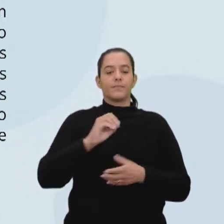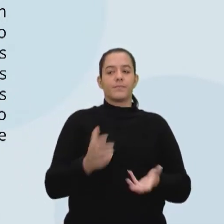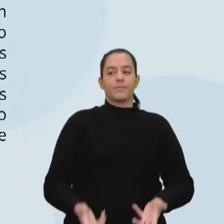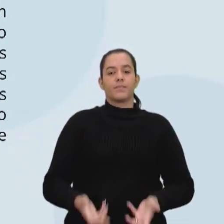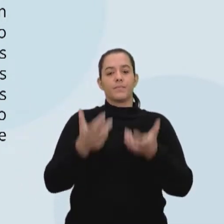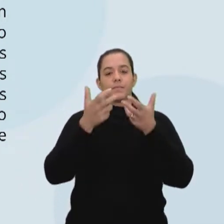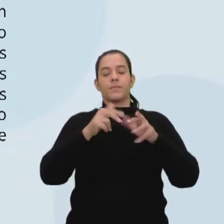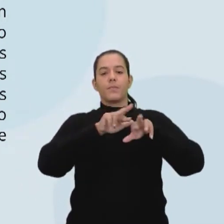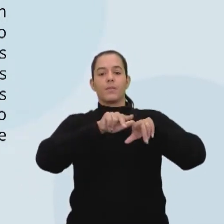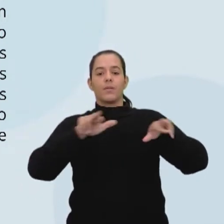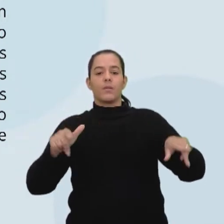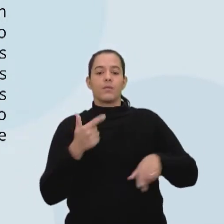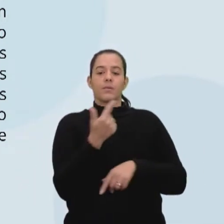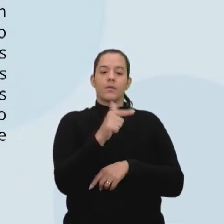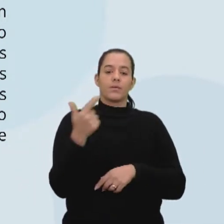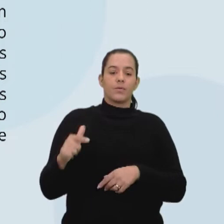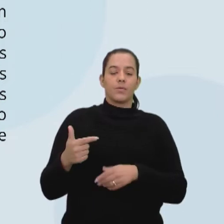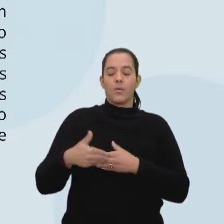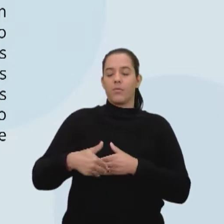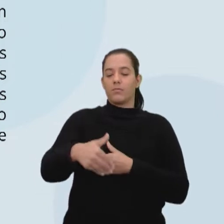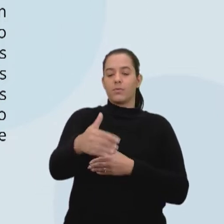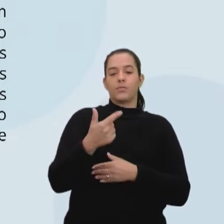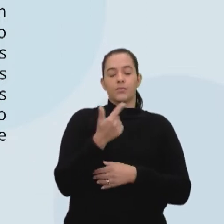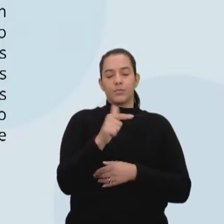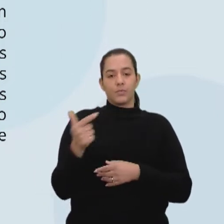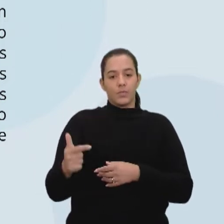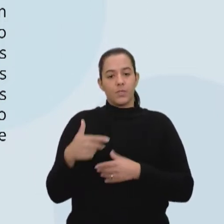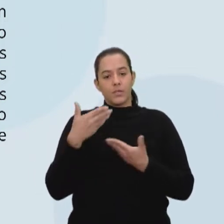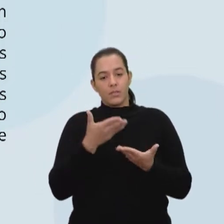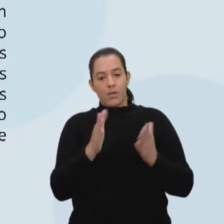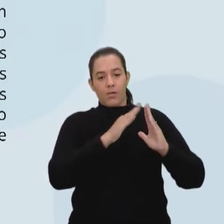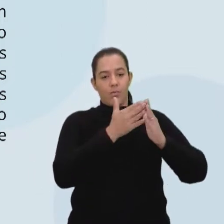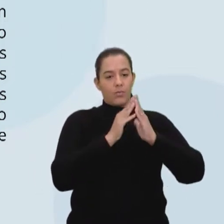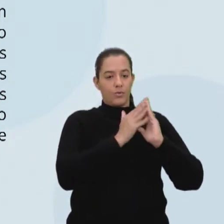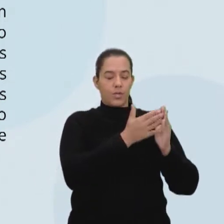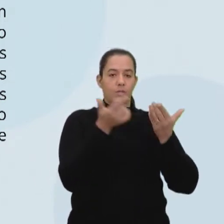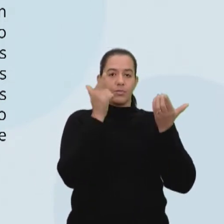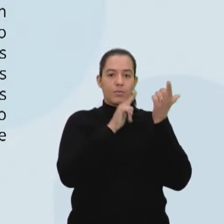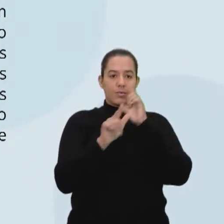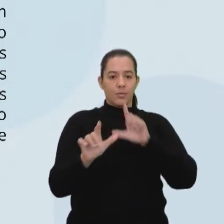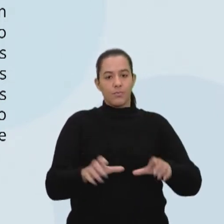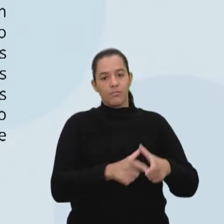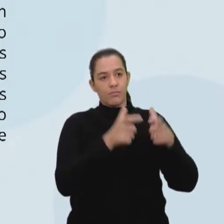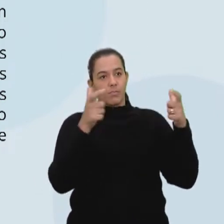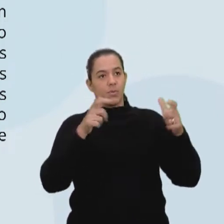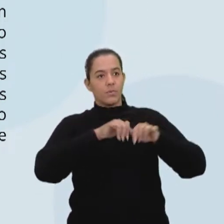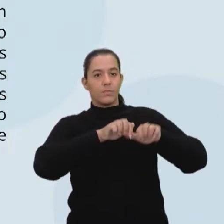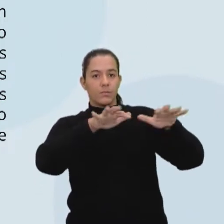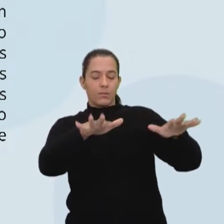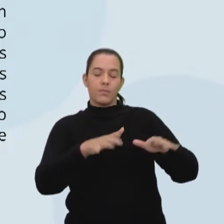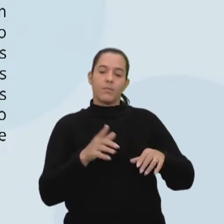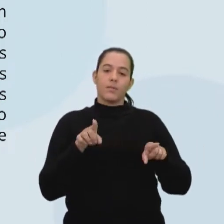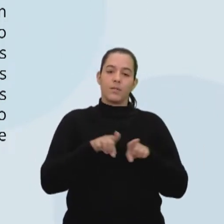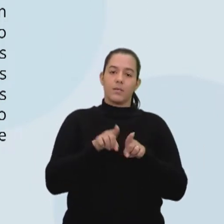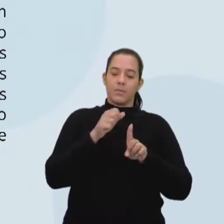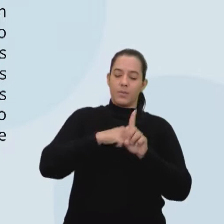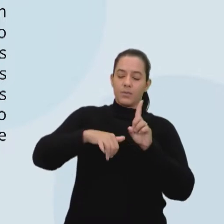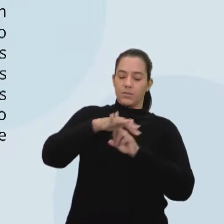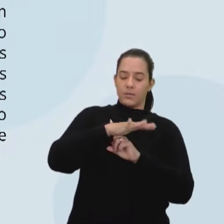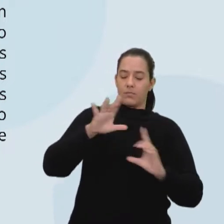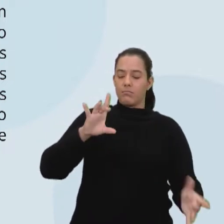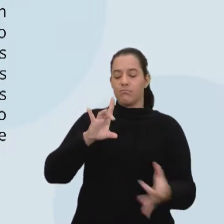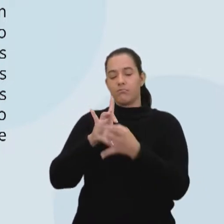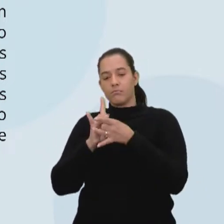materiais que não estariam lá normalmente. A comunidade ganha porque tem suas demandas veiculadas. E a sociedade ganha porque